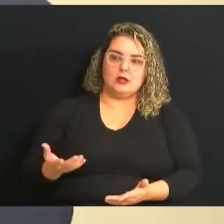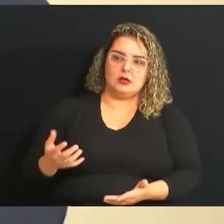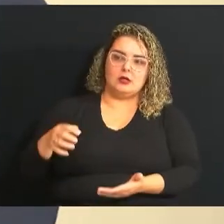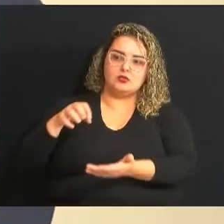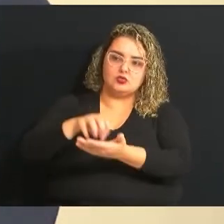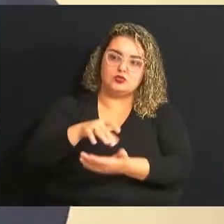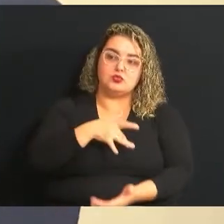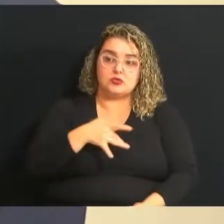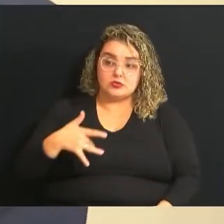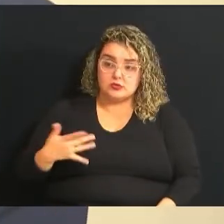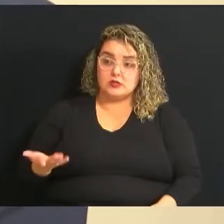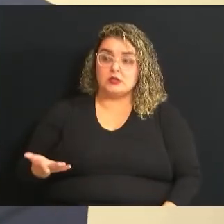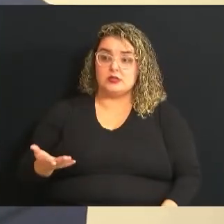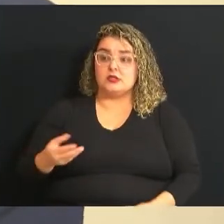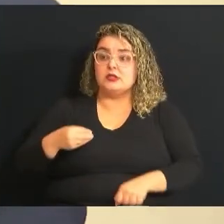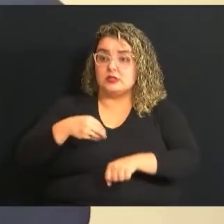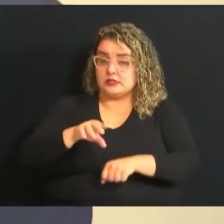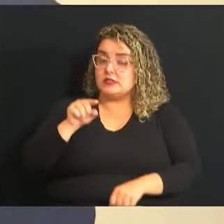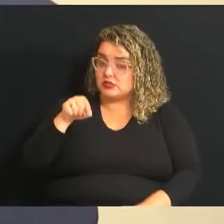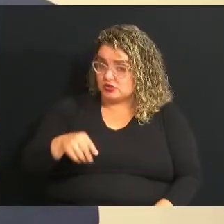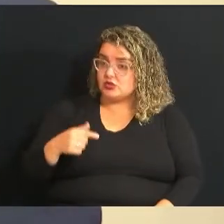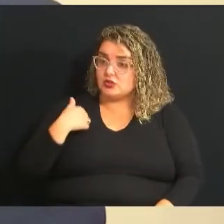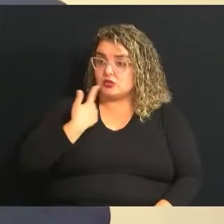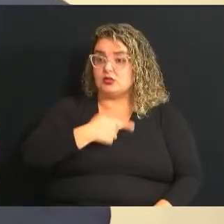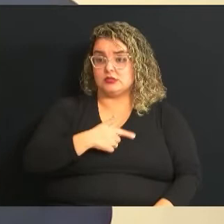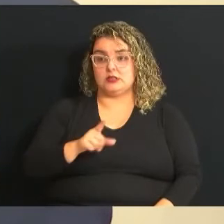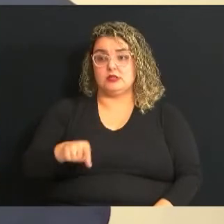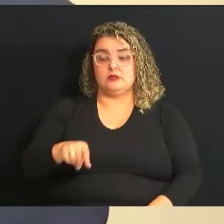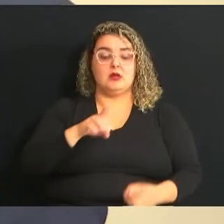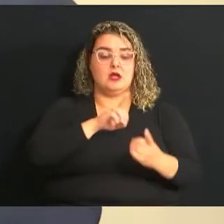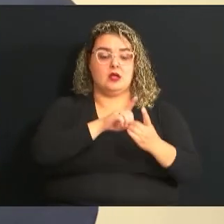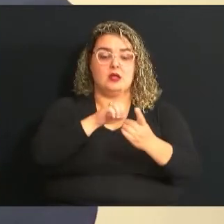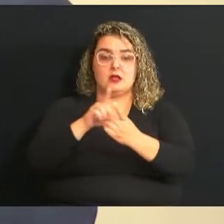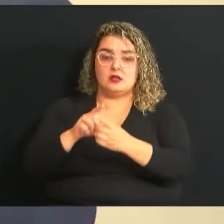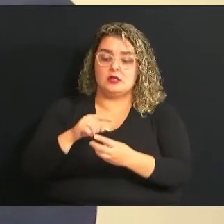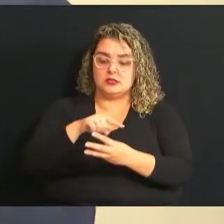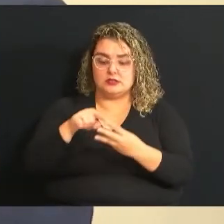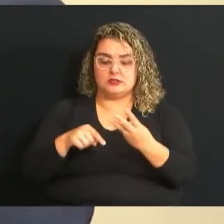bairro para poder passar no centro de saúde. Então, essa indicação